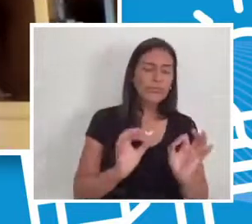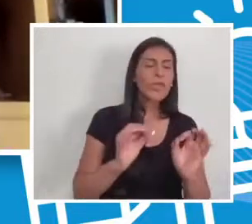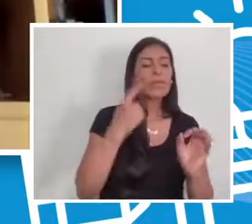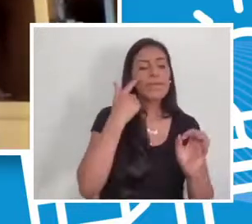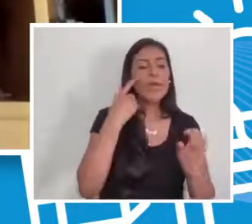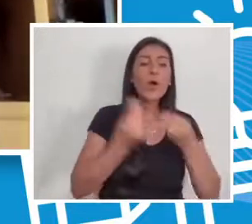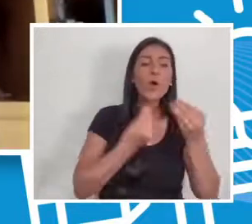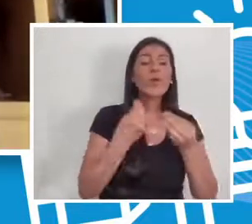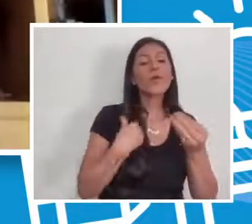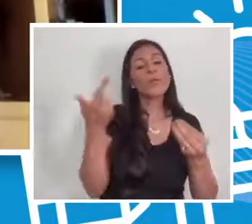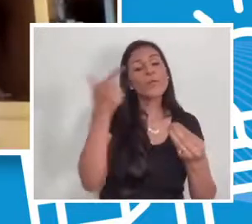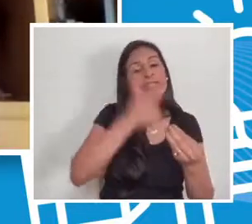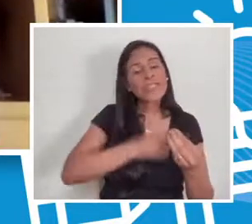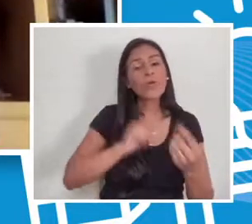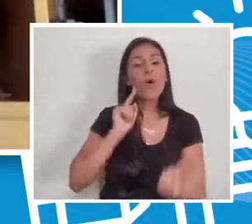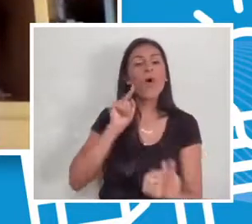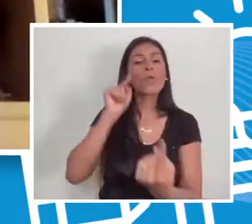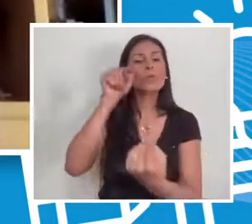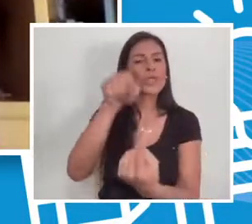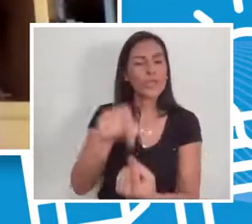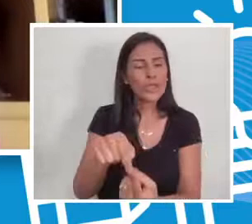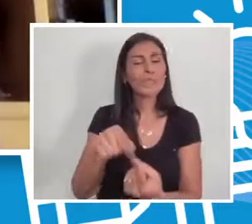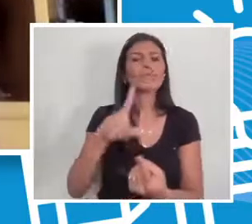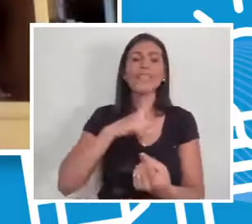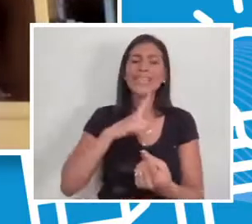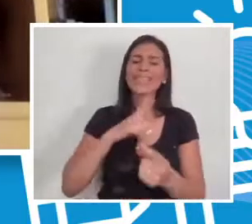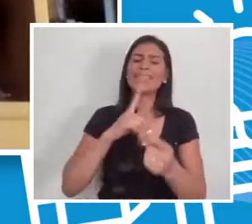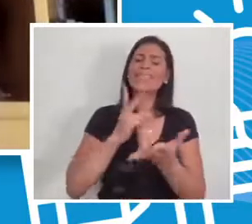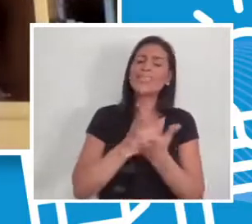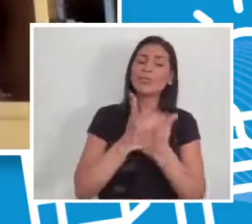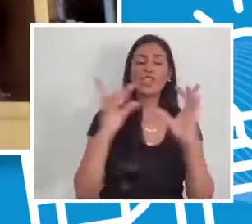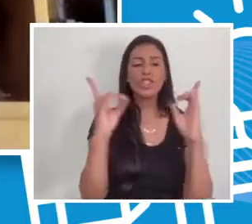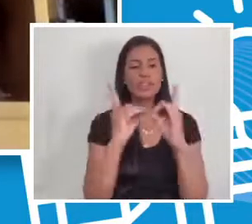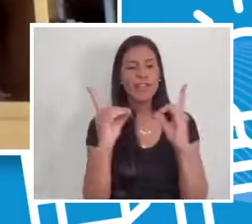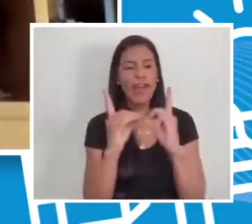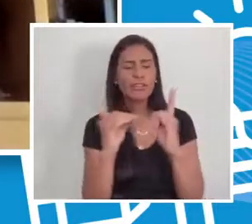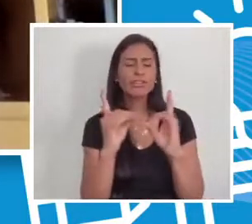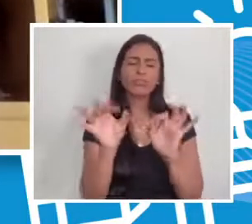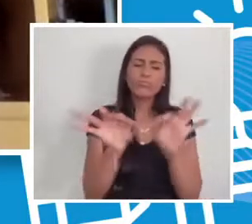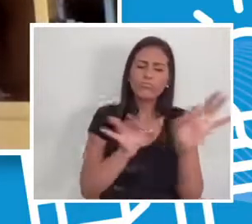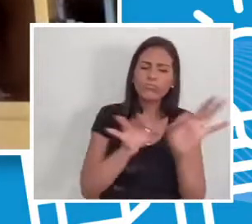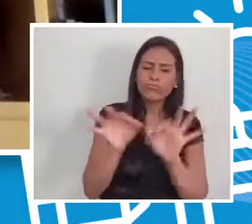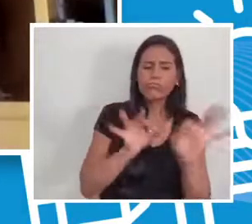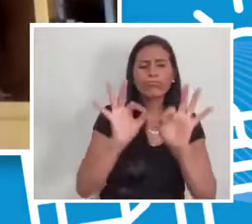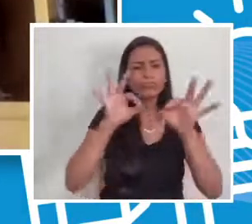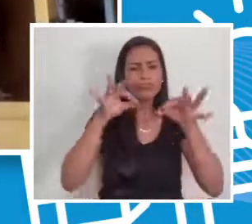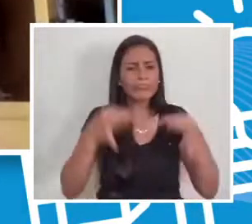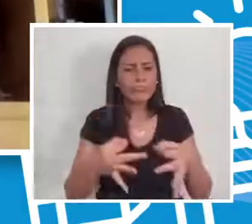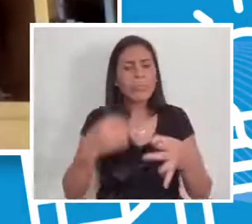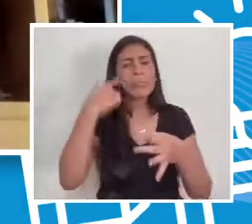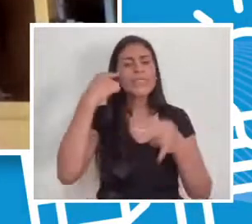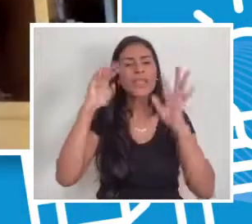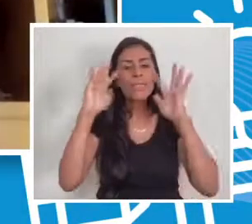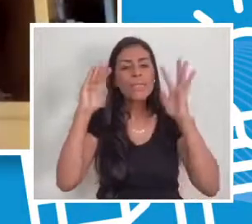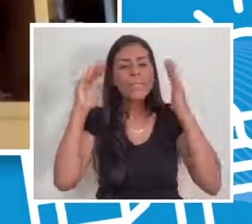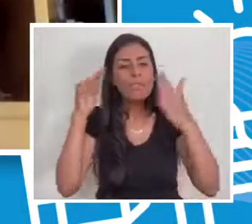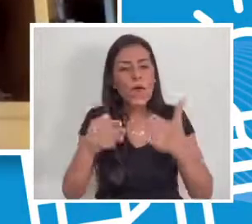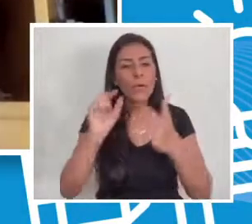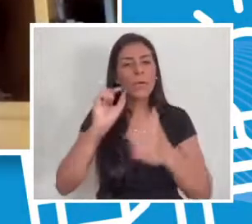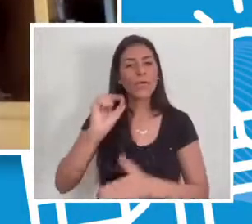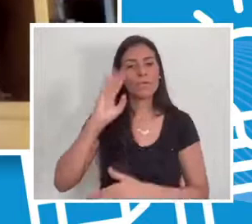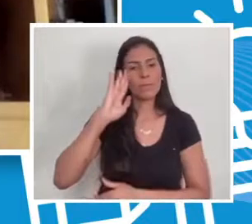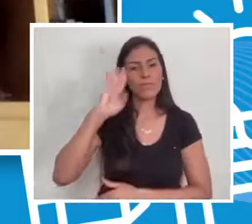de uma didática bastante consistente, organizada e com foco naquilo que é essencial. A base